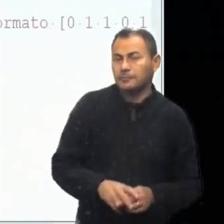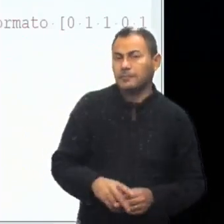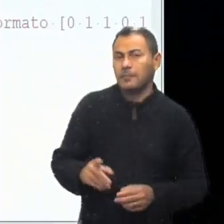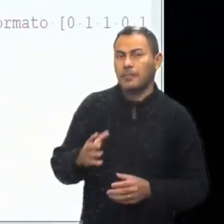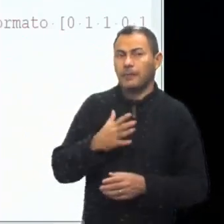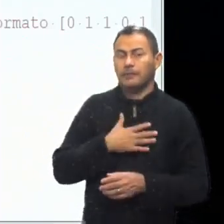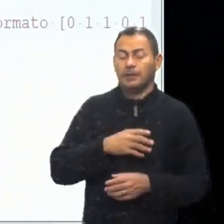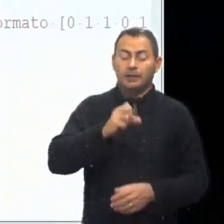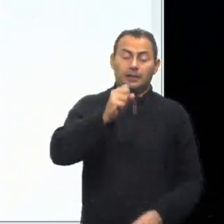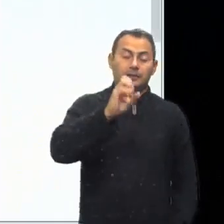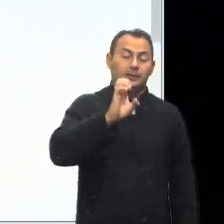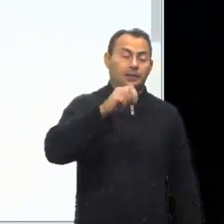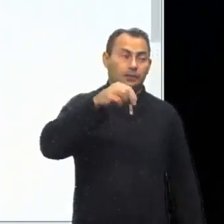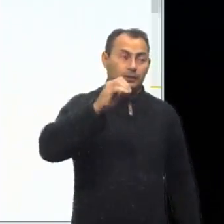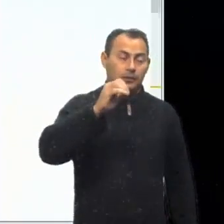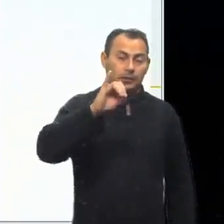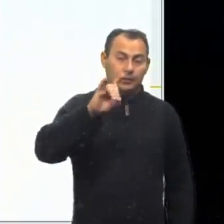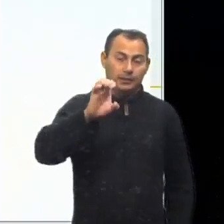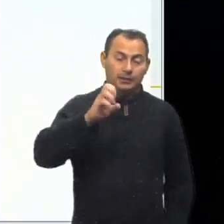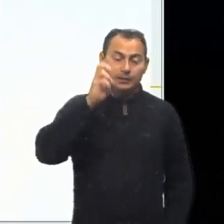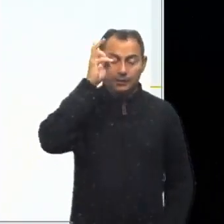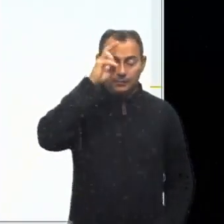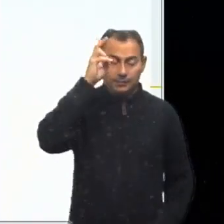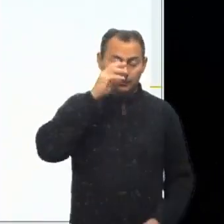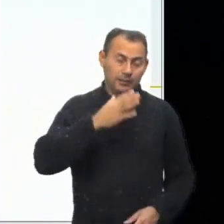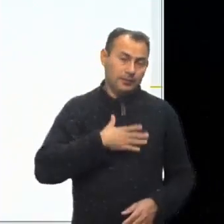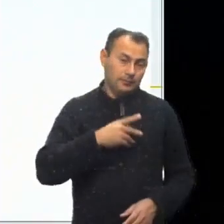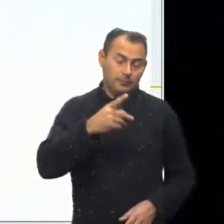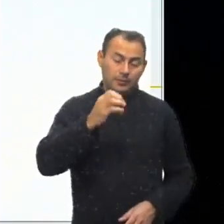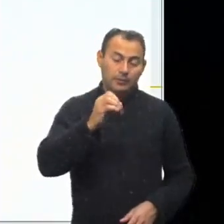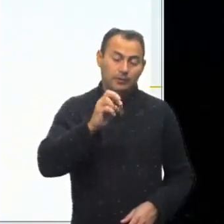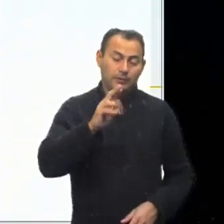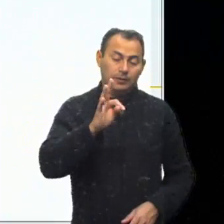a minha senoide, a minha portadora.